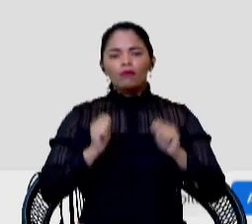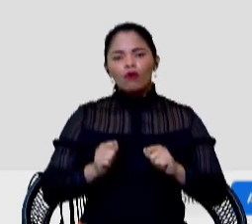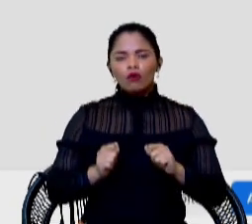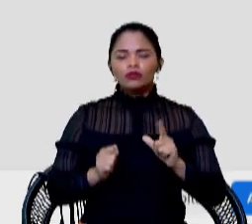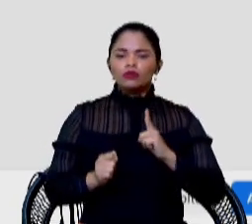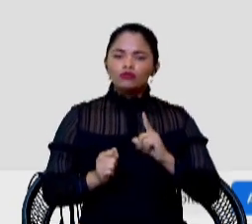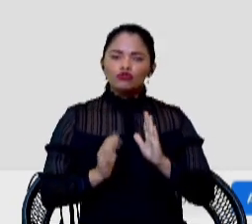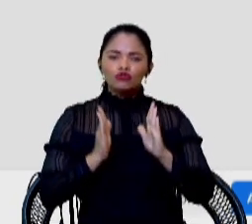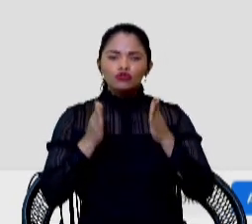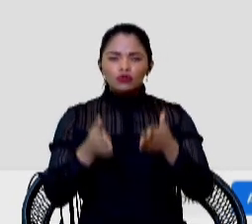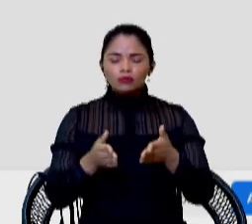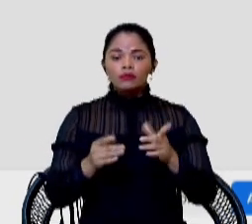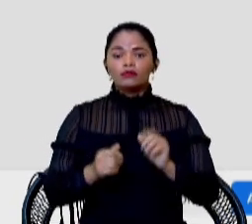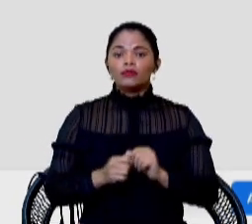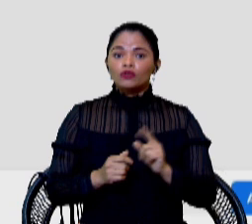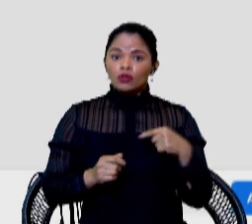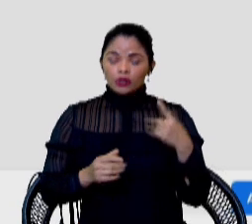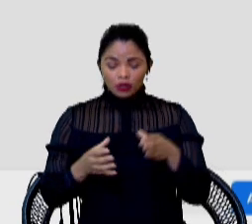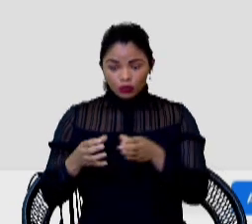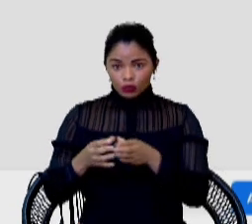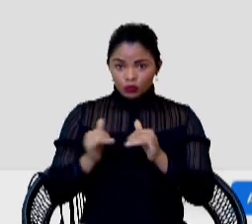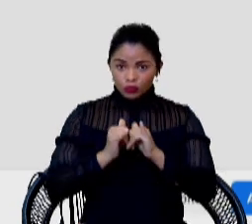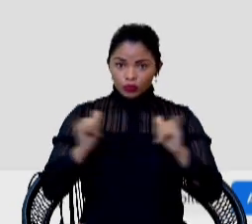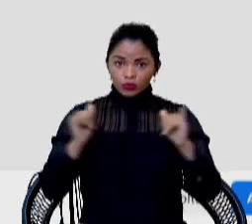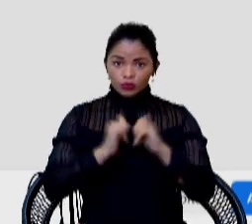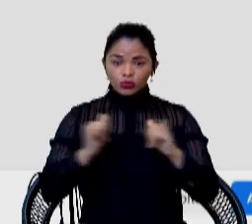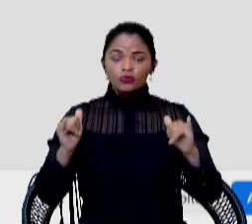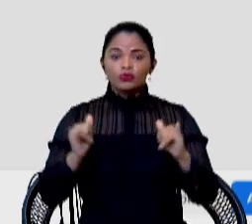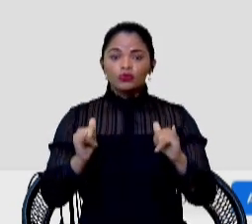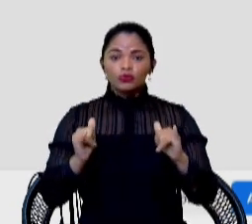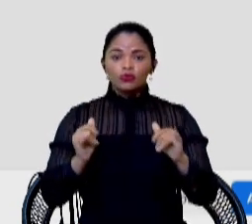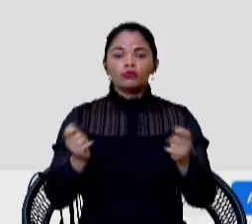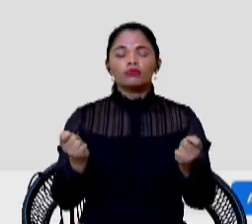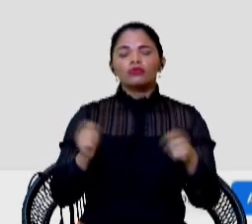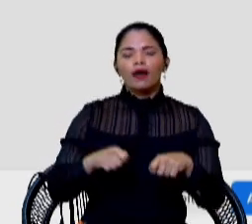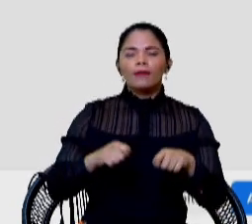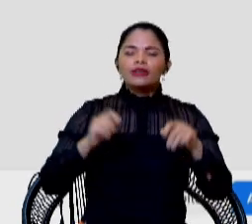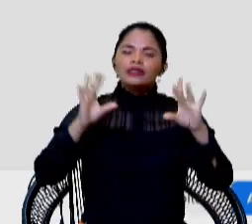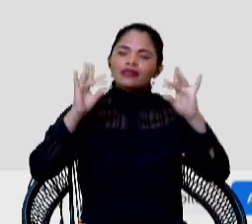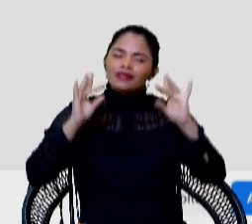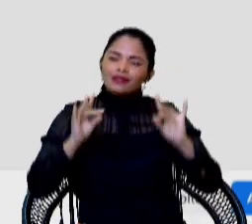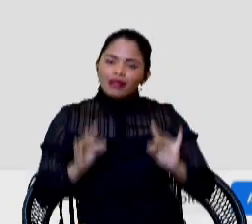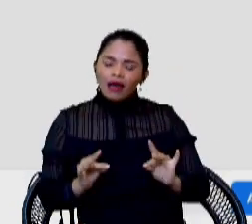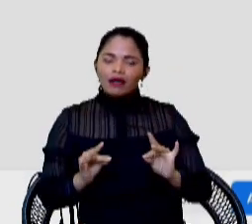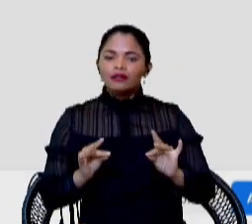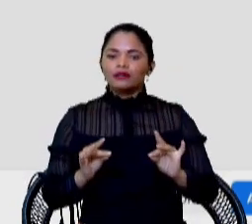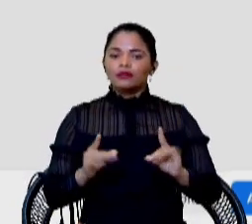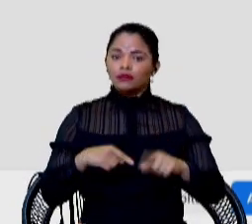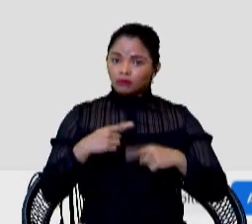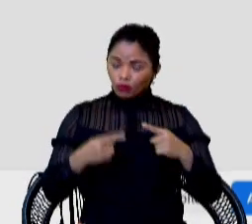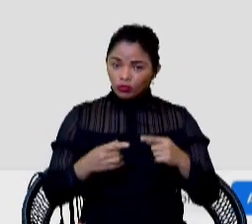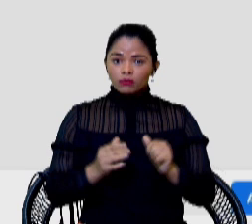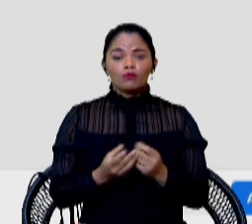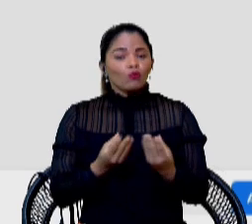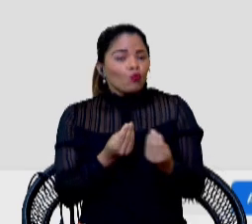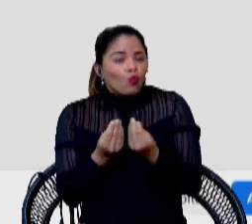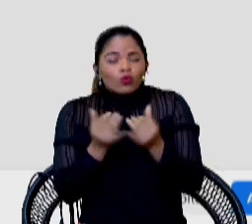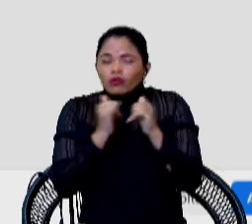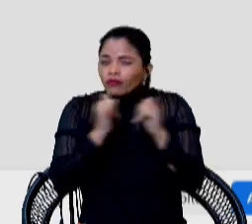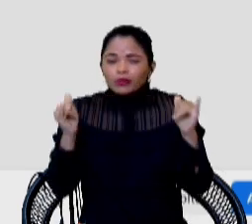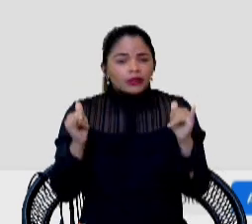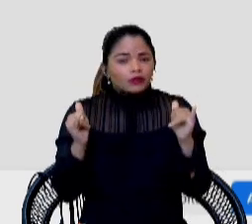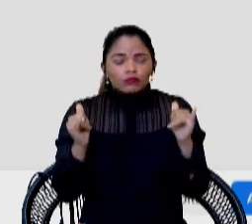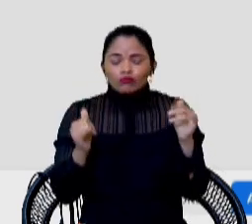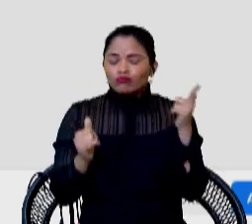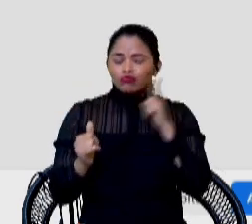avançar diretamente por aqui. A gente tem um conjunto de anúncios que eu falei para vocês, que a gente vai dar mais detalhes sobre, tá bom? Tem muita informação, a gente não vai conseguir